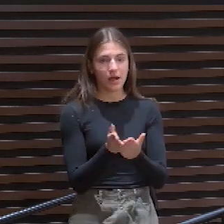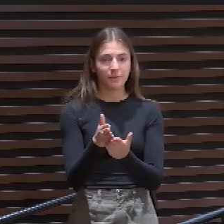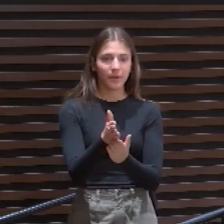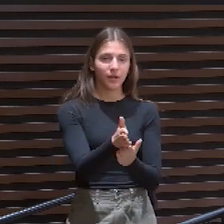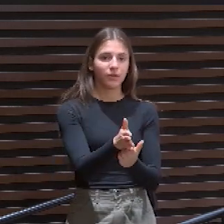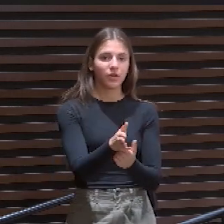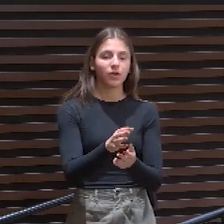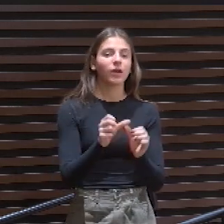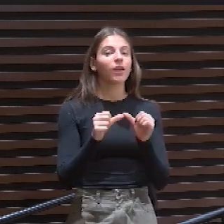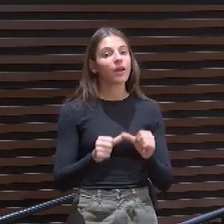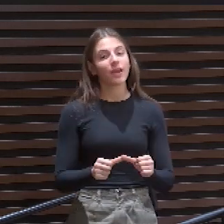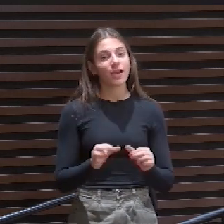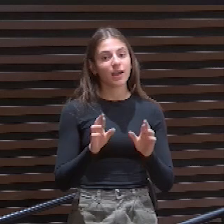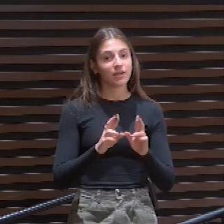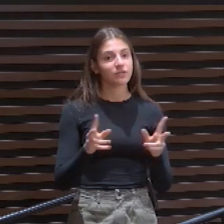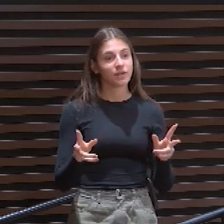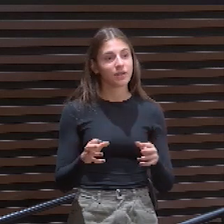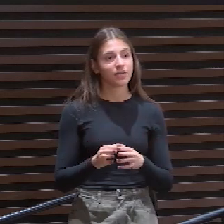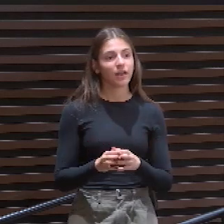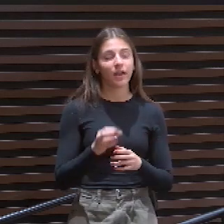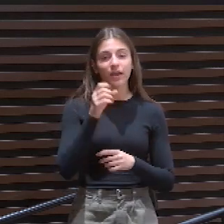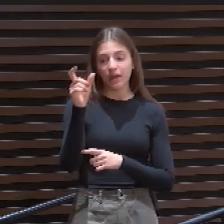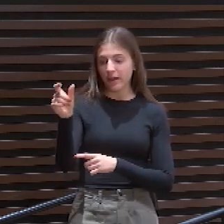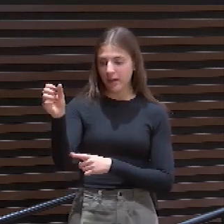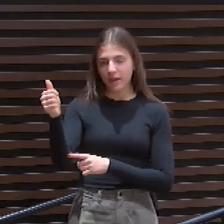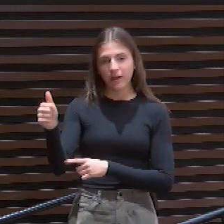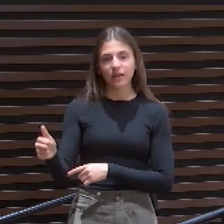é a diferença entre maledicência,